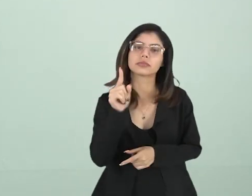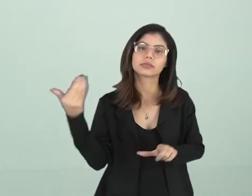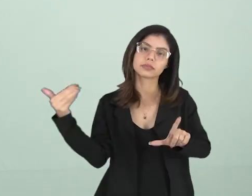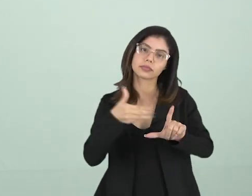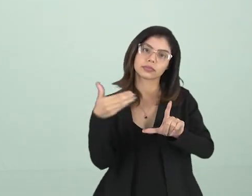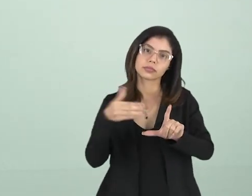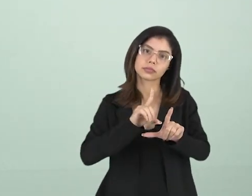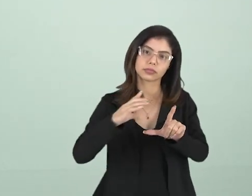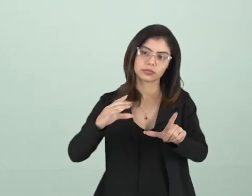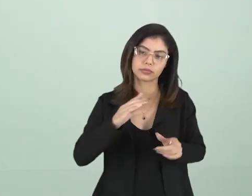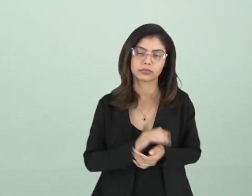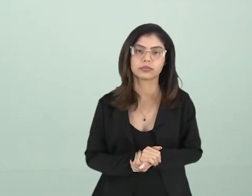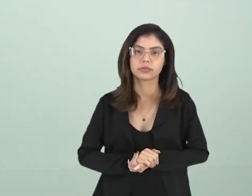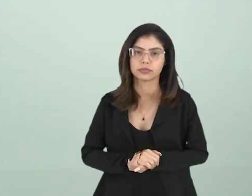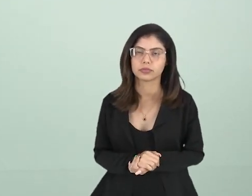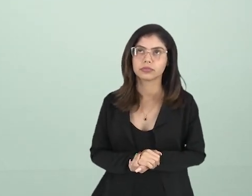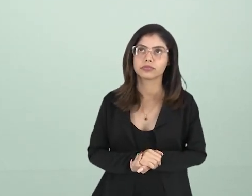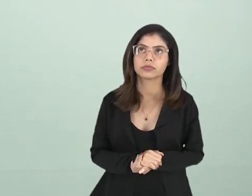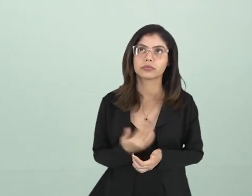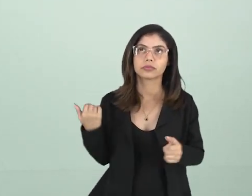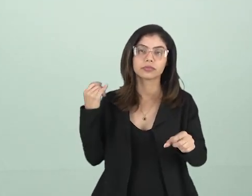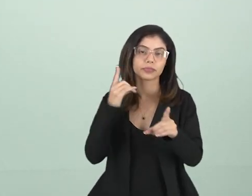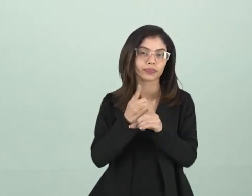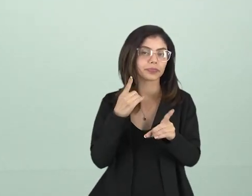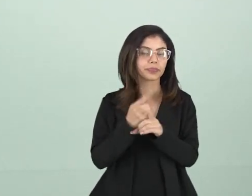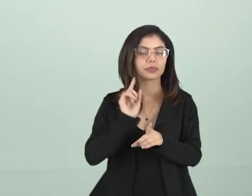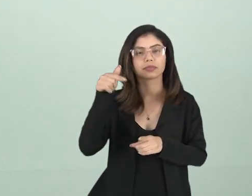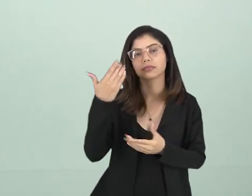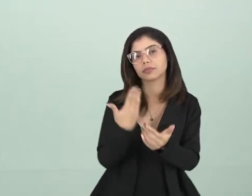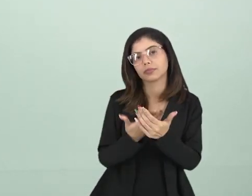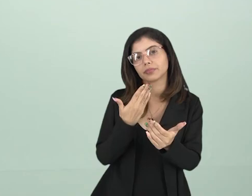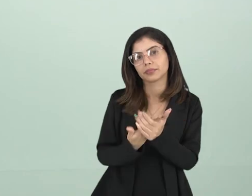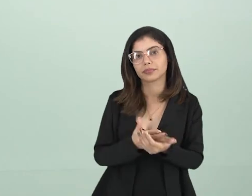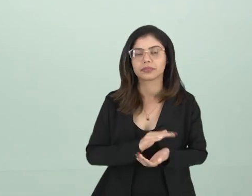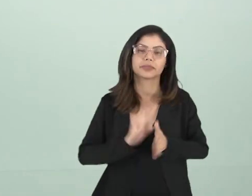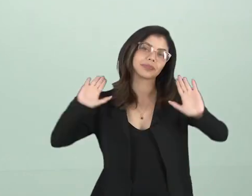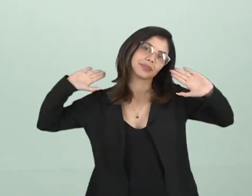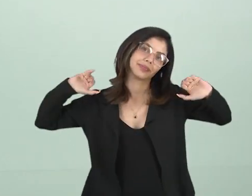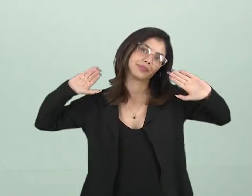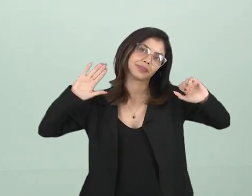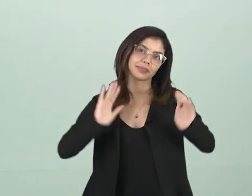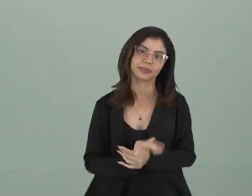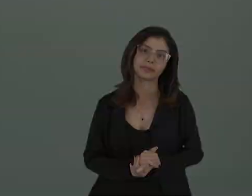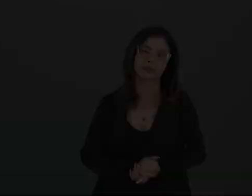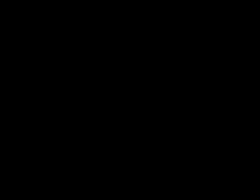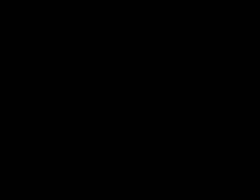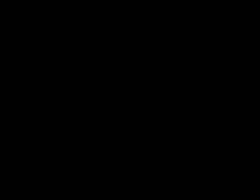de acessar a nossa plataforma e nos encontraremos nas próximas aulas. Tchau!